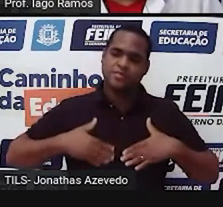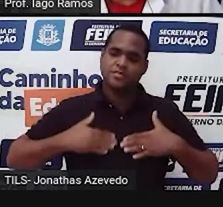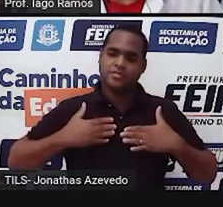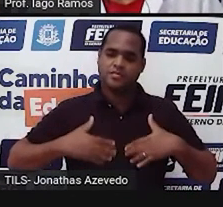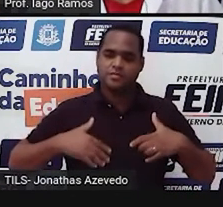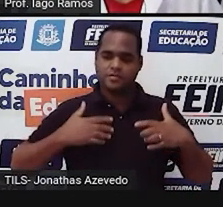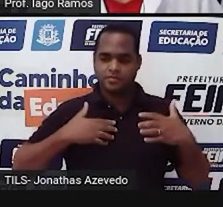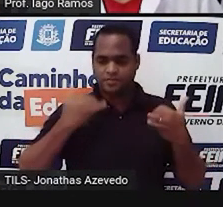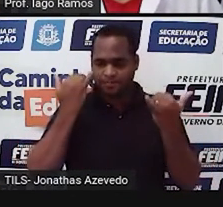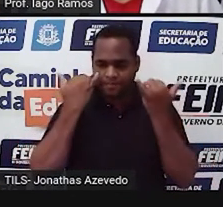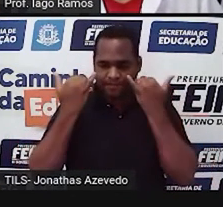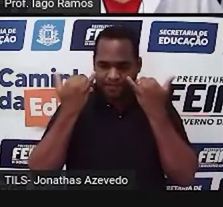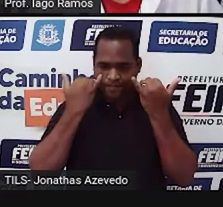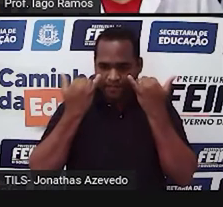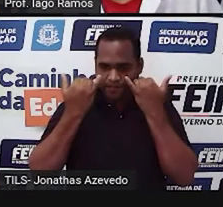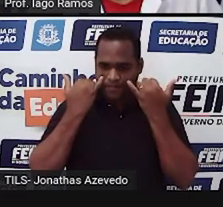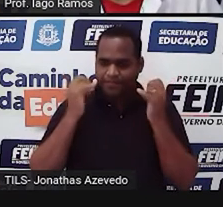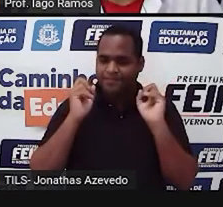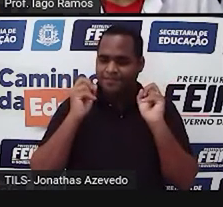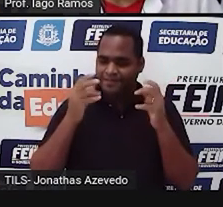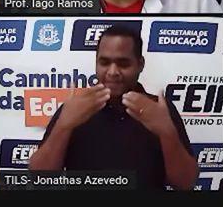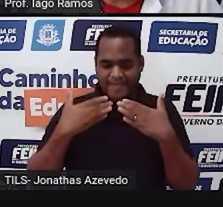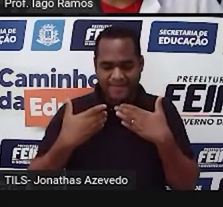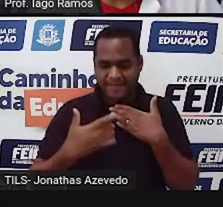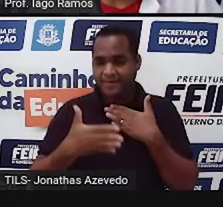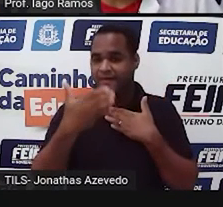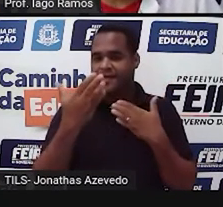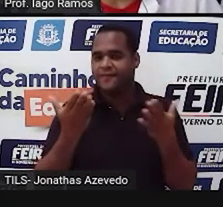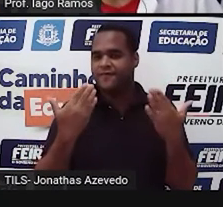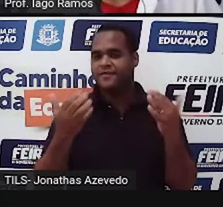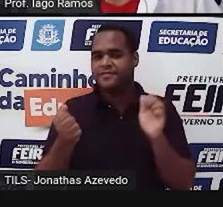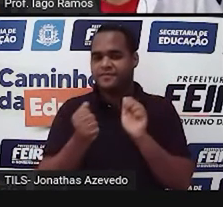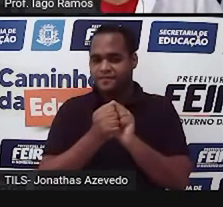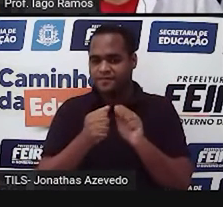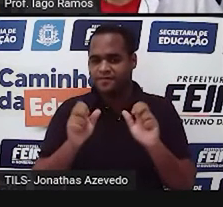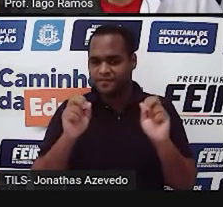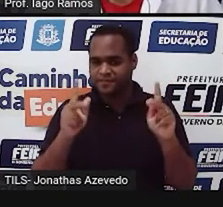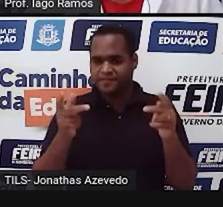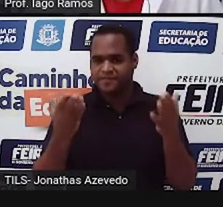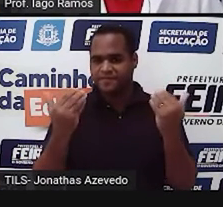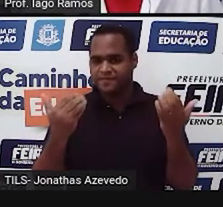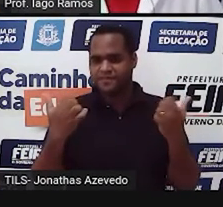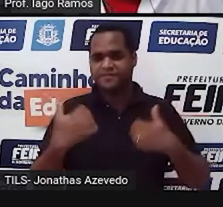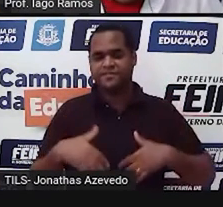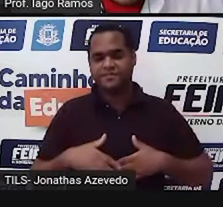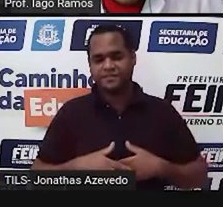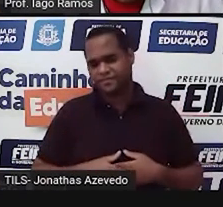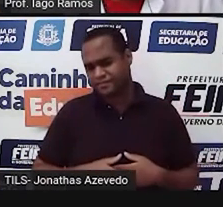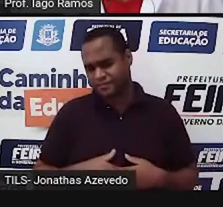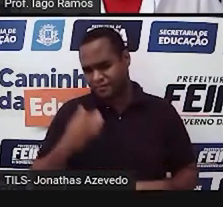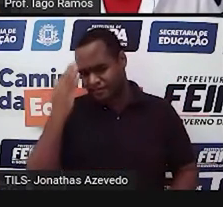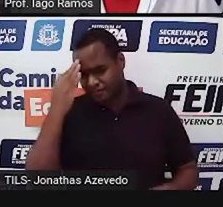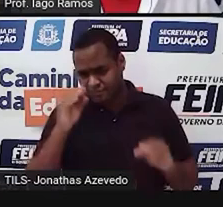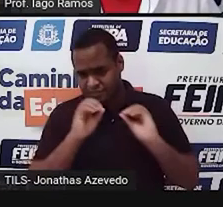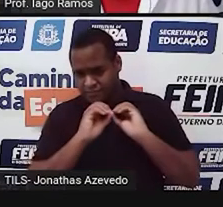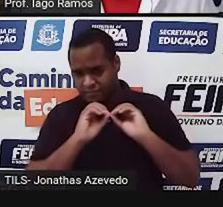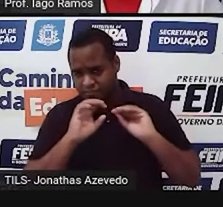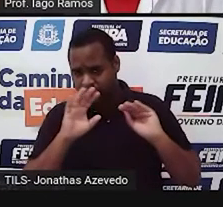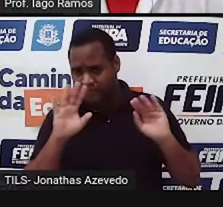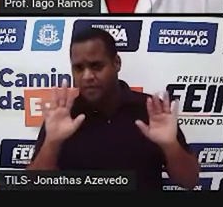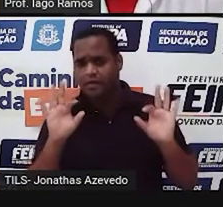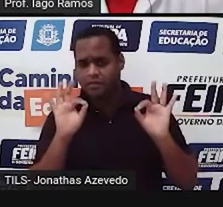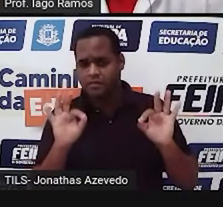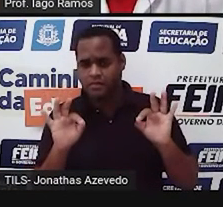segurou as informações embora vem junto aqui vamos lá você entendeu né